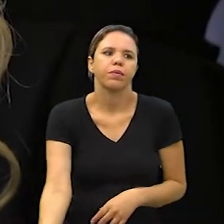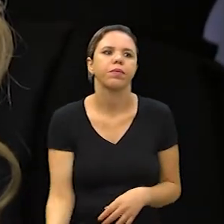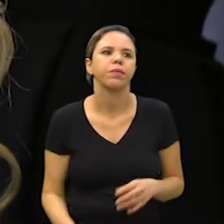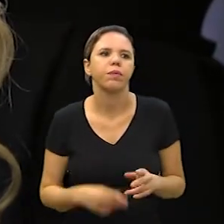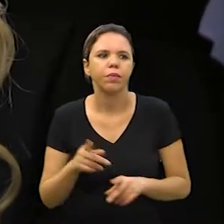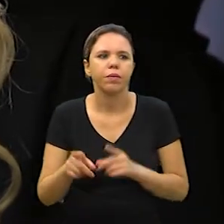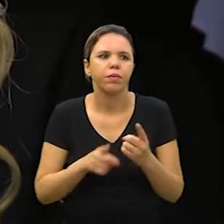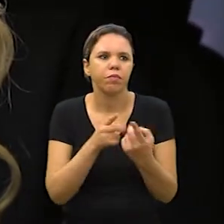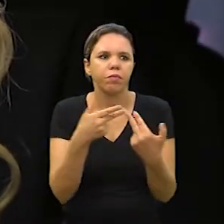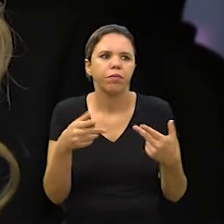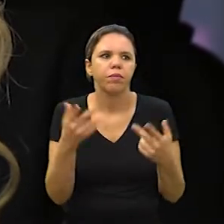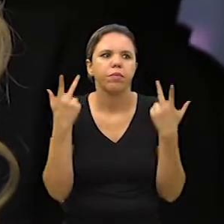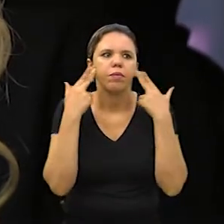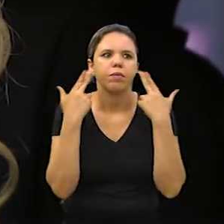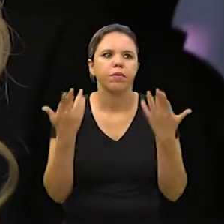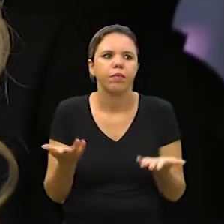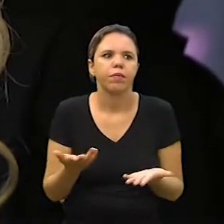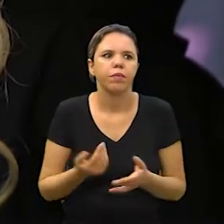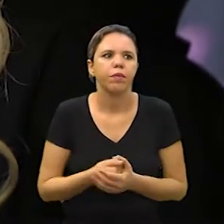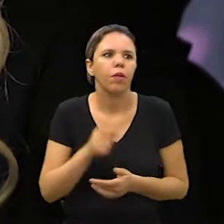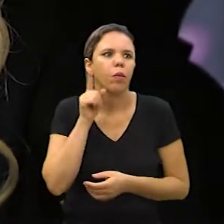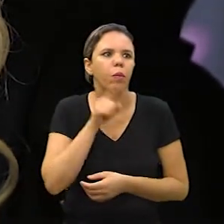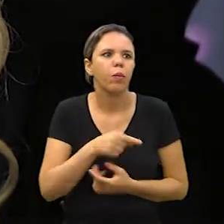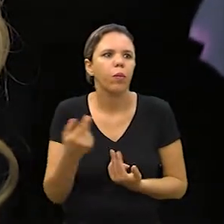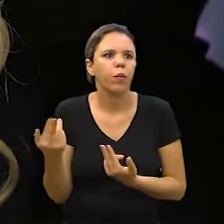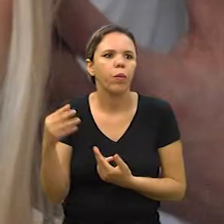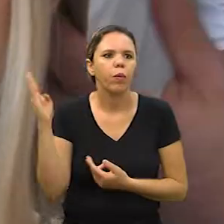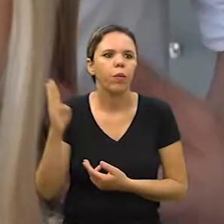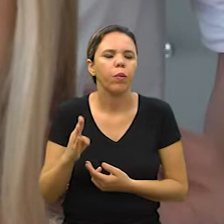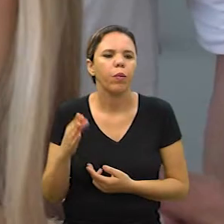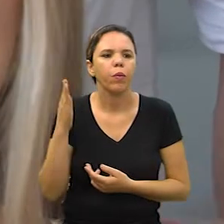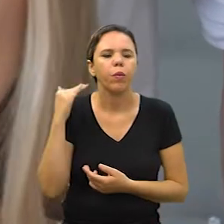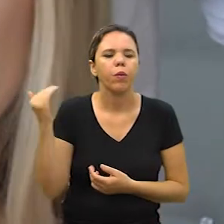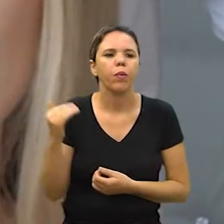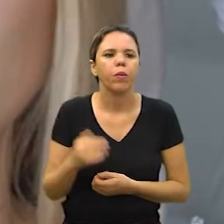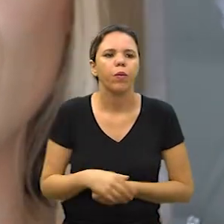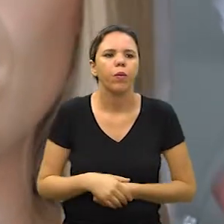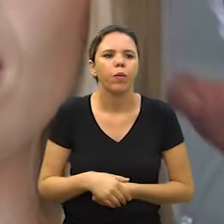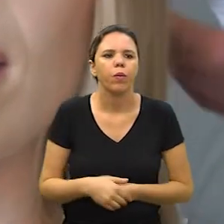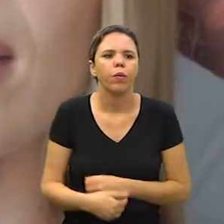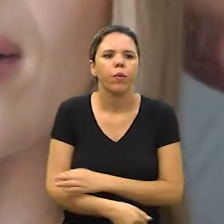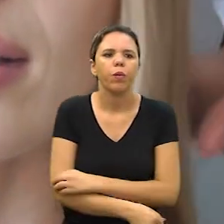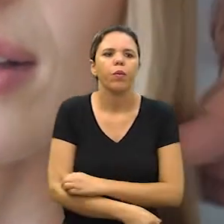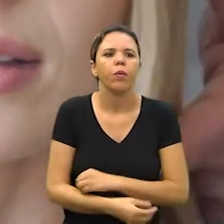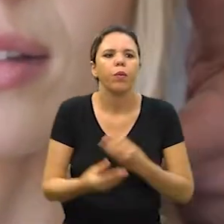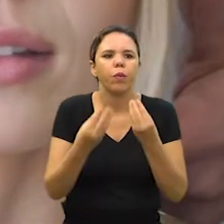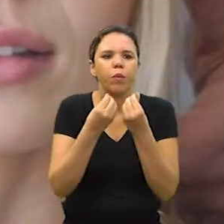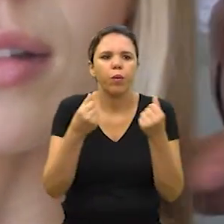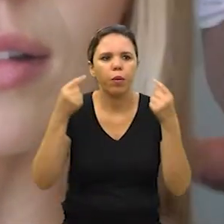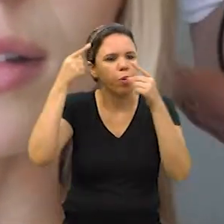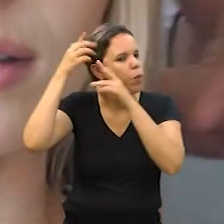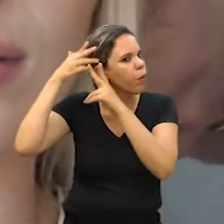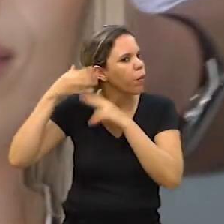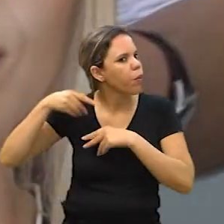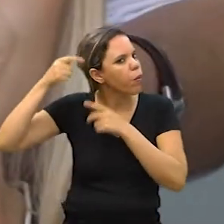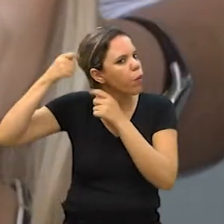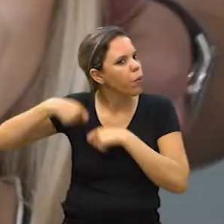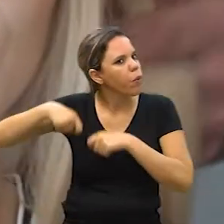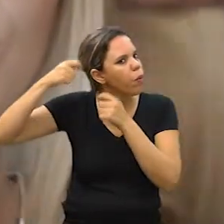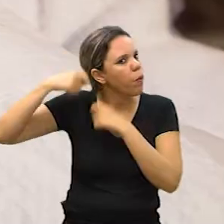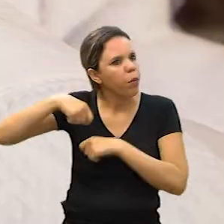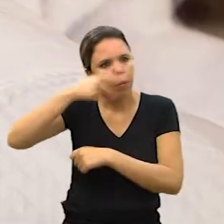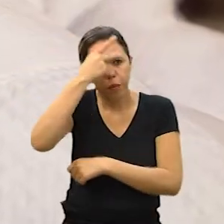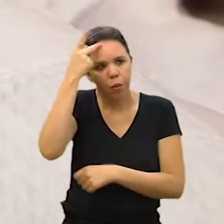prestação de serviço. É muito comum, no caso dos Estados Unidos, e o Brasil é conhecido pela qualidade dos nossos cabeleireiros, né? Pessoal